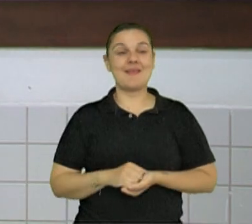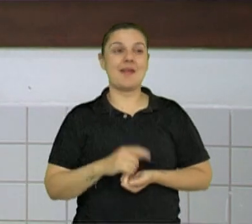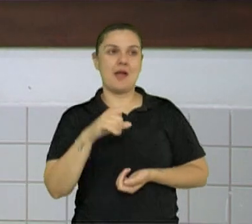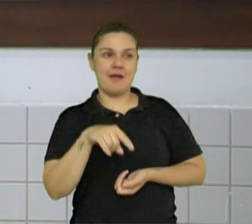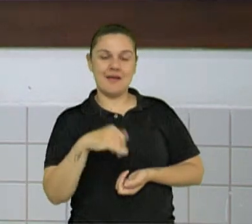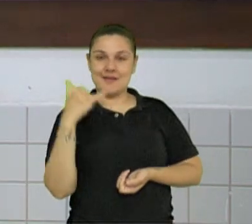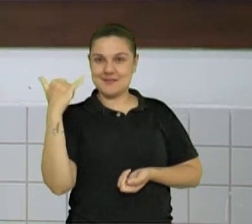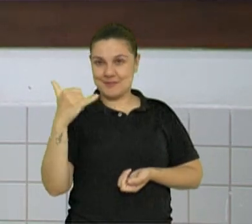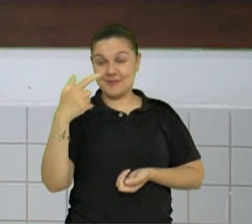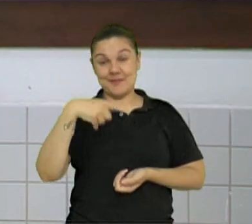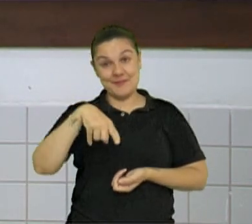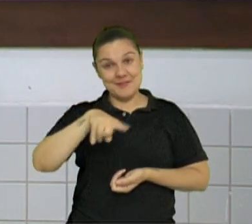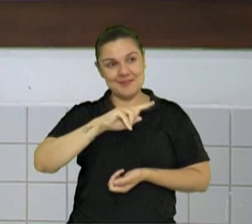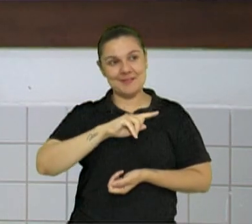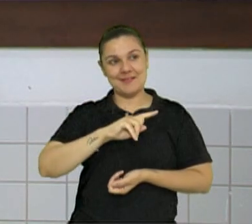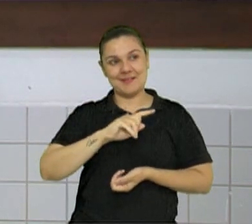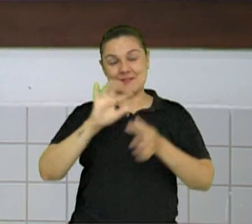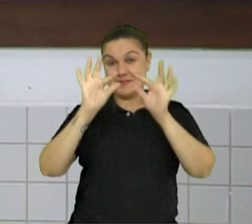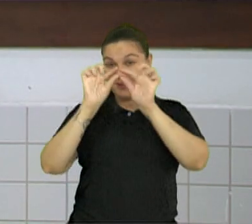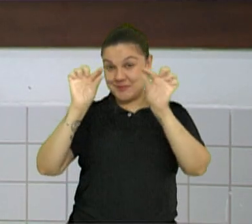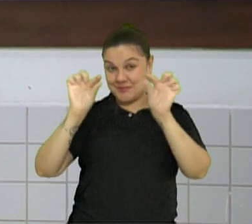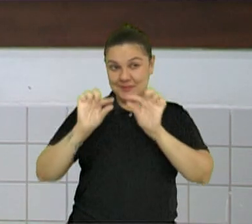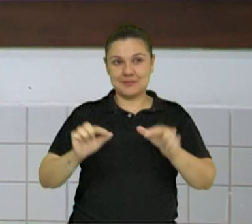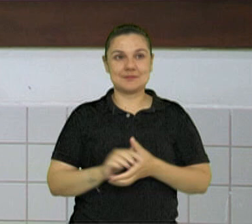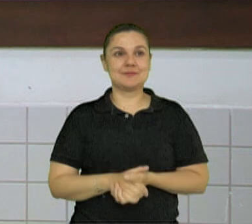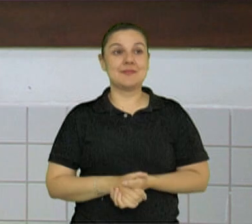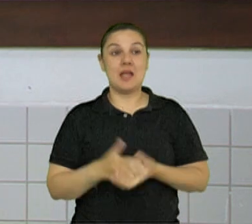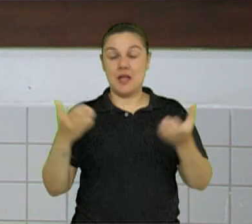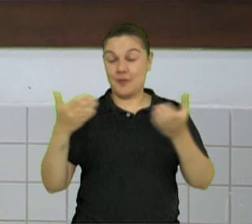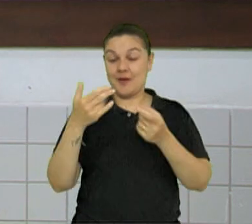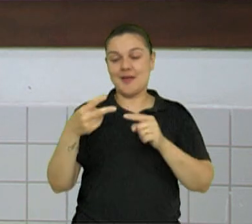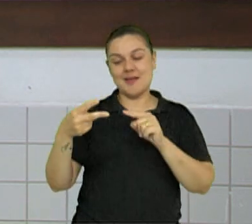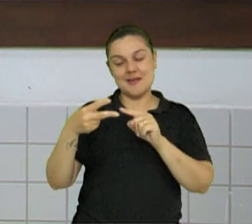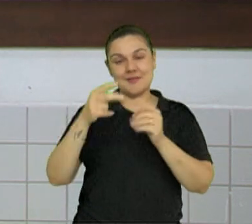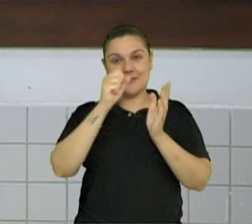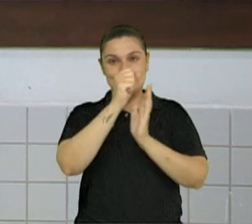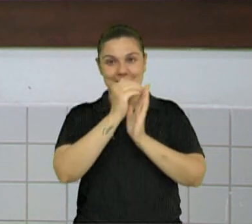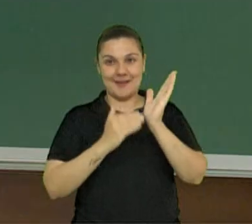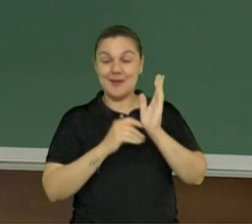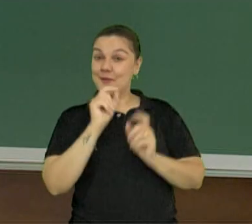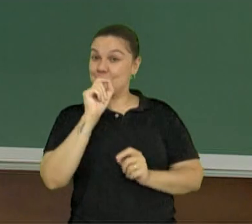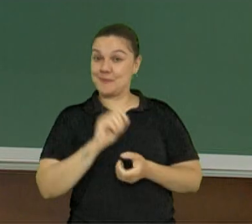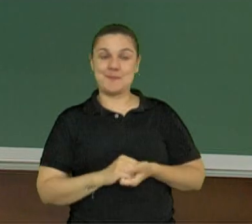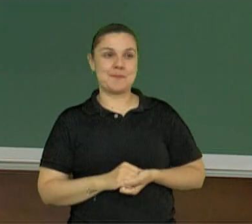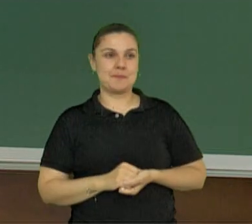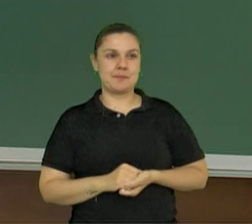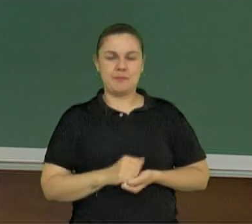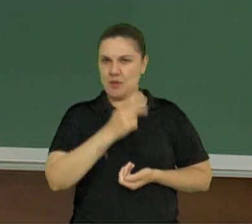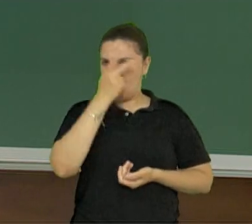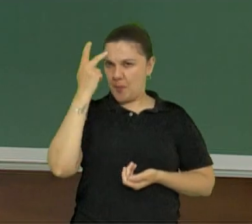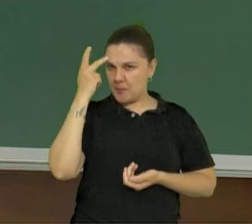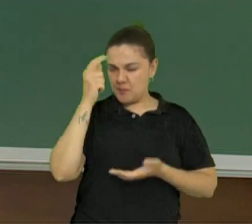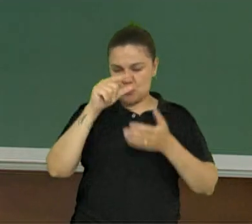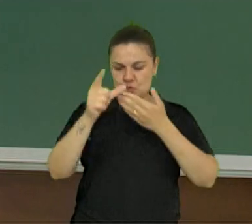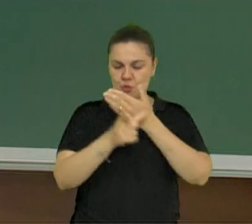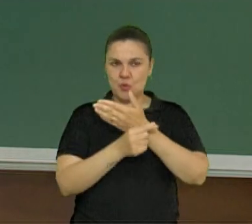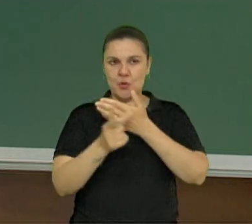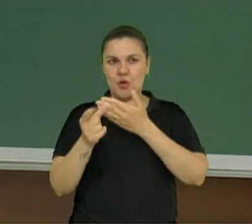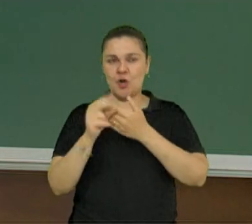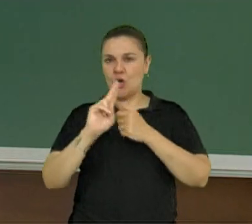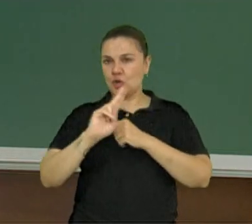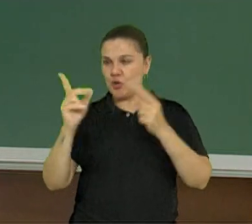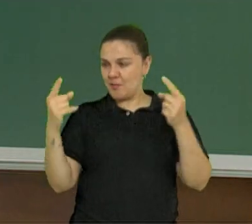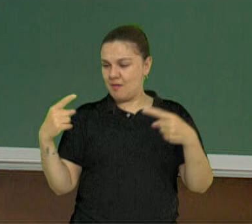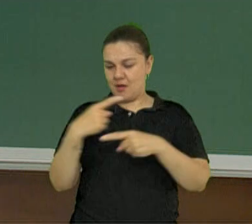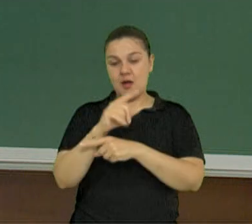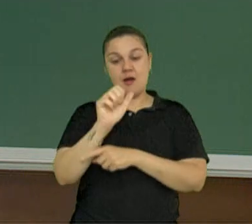essas informações que eu tenho nos versos. E a nossa segunda atividade é: o autor faz uso da antítese,